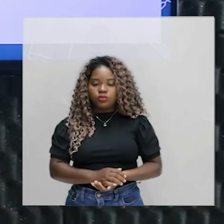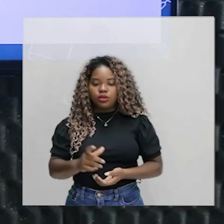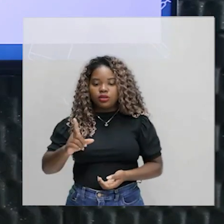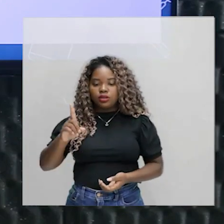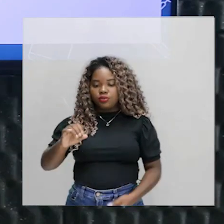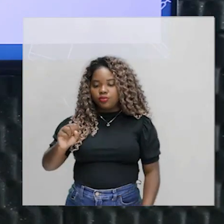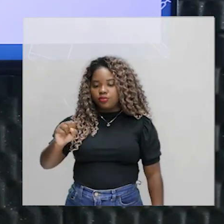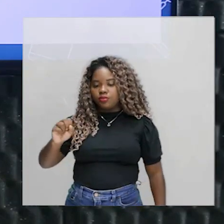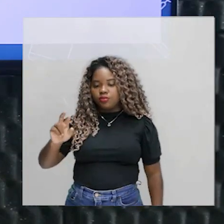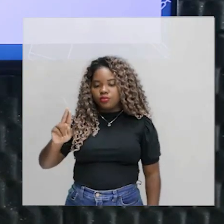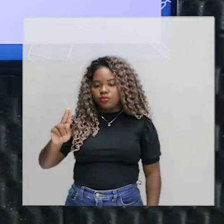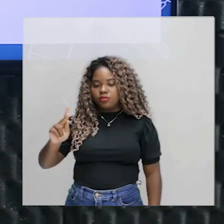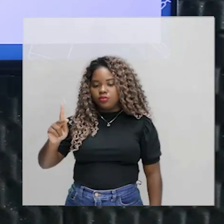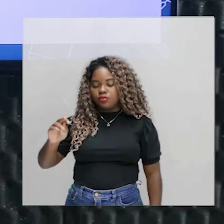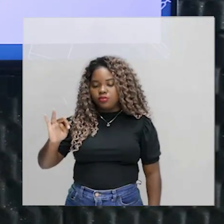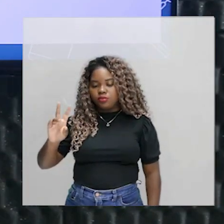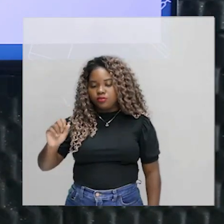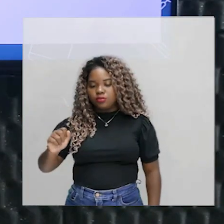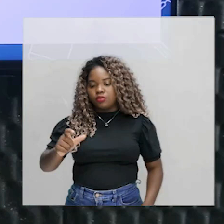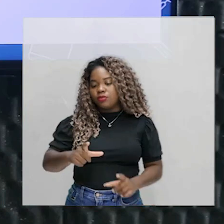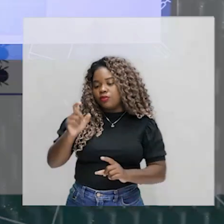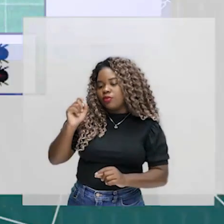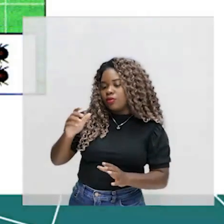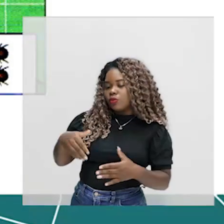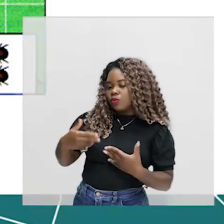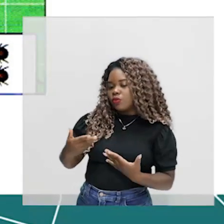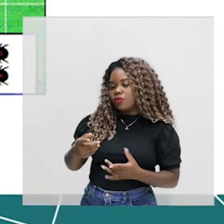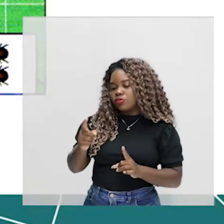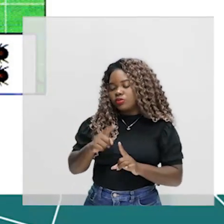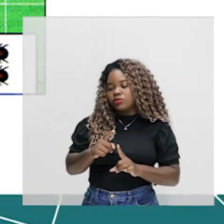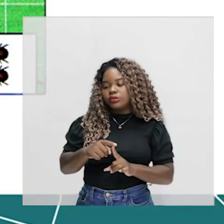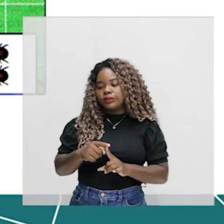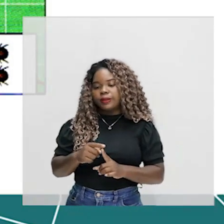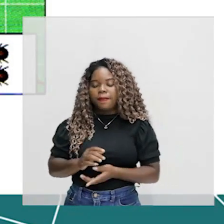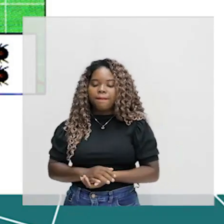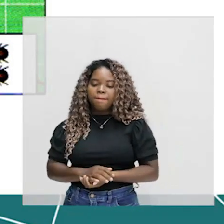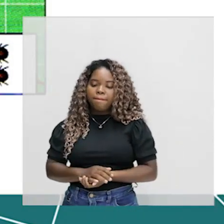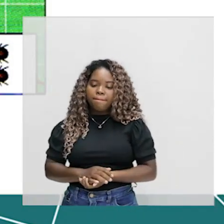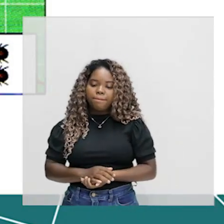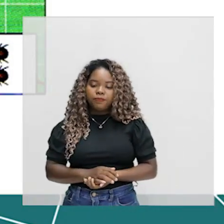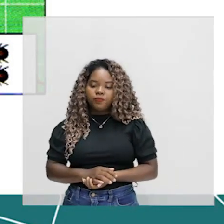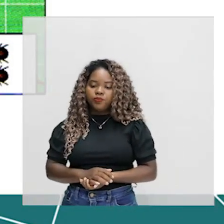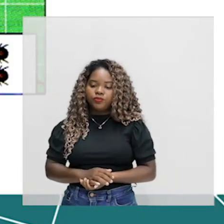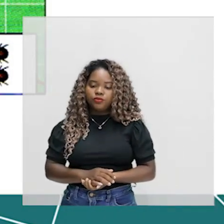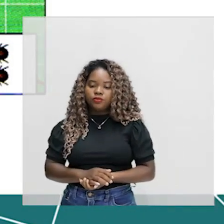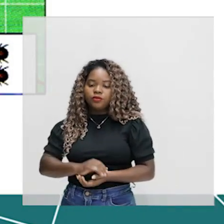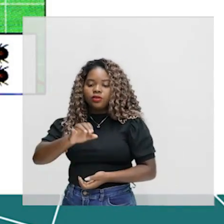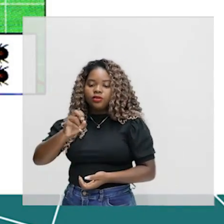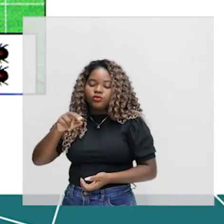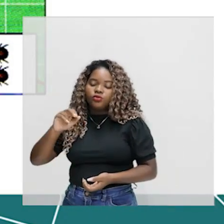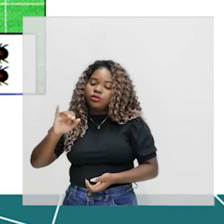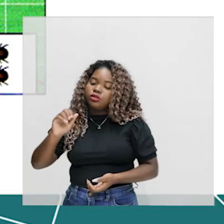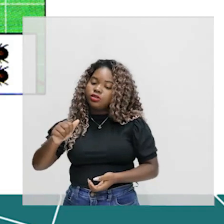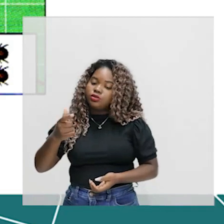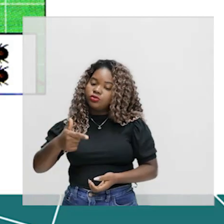disruptiva ela vai selecionar os indivíduos que tem fenótipos nesse caso sobrevive as joaninhas vermelhas